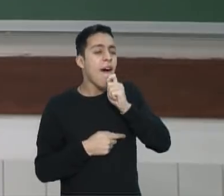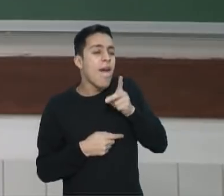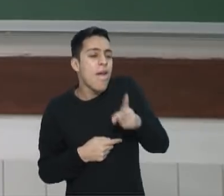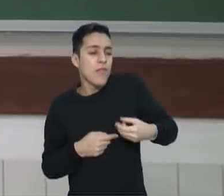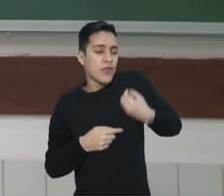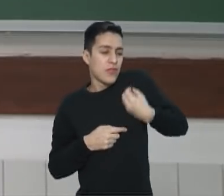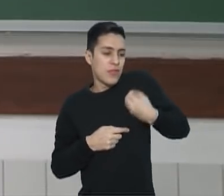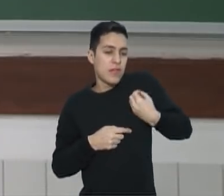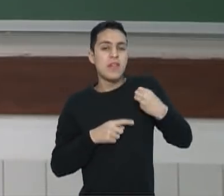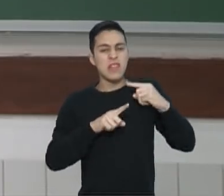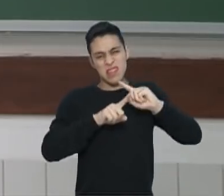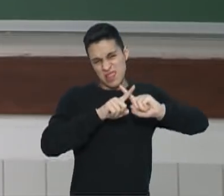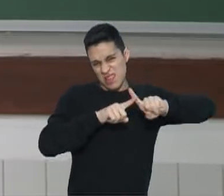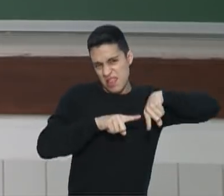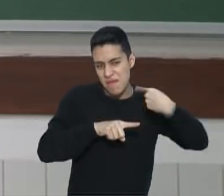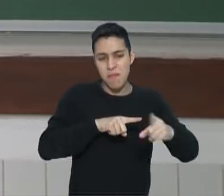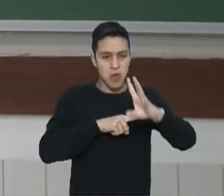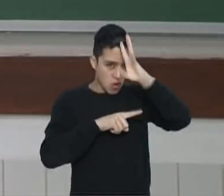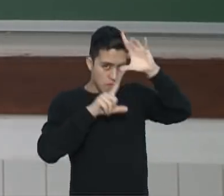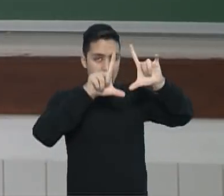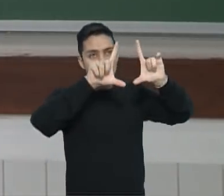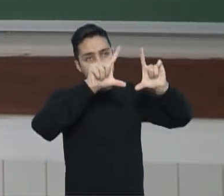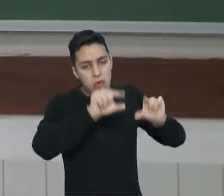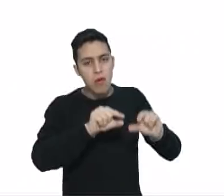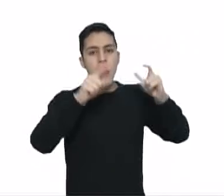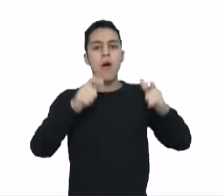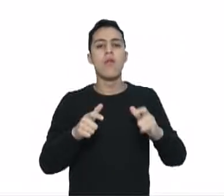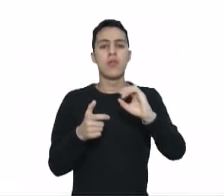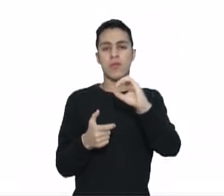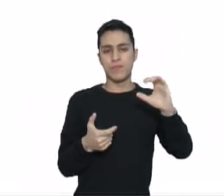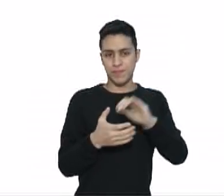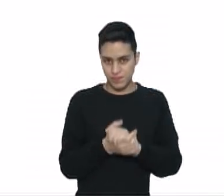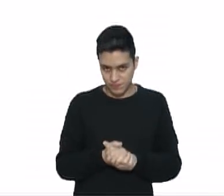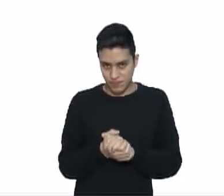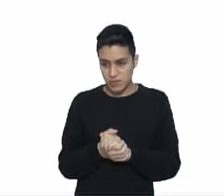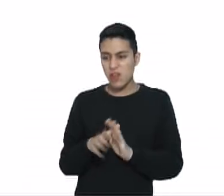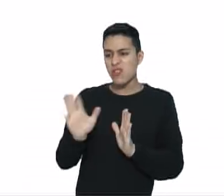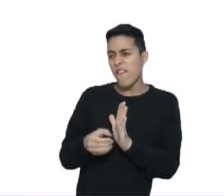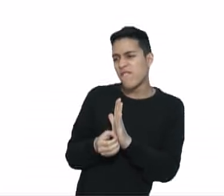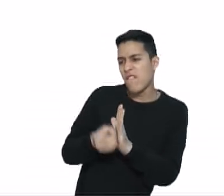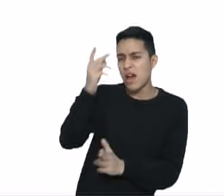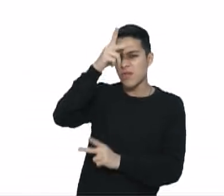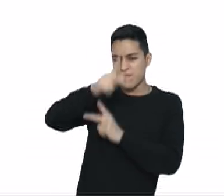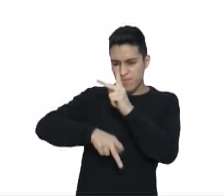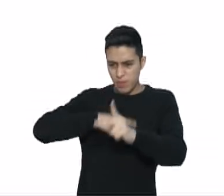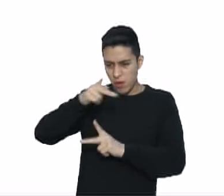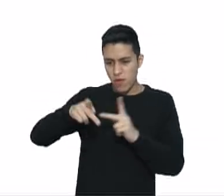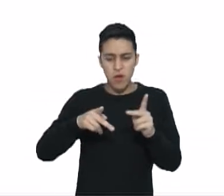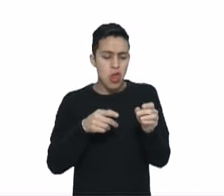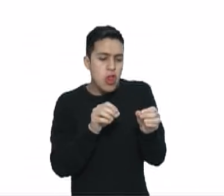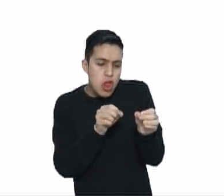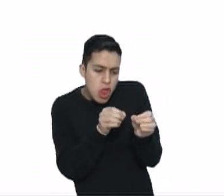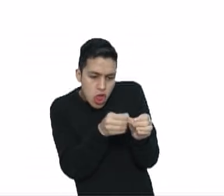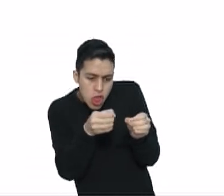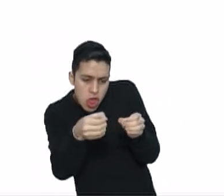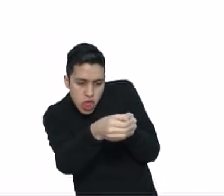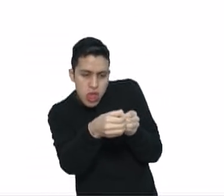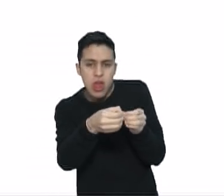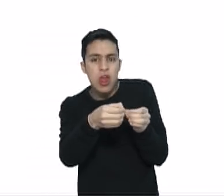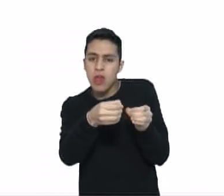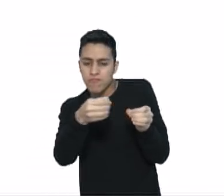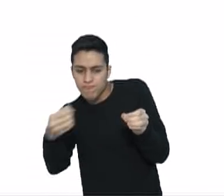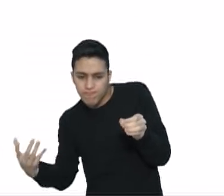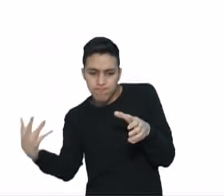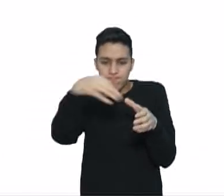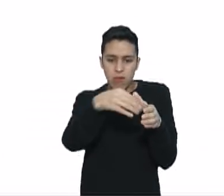permanecem pós-queda do Império Romano do Ocidente. Que vários povos que viviam às margens do antigo Império Romano entraram nesse